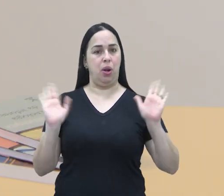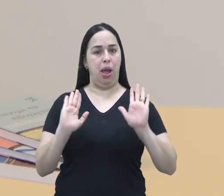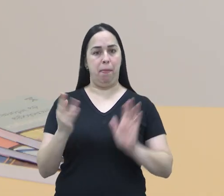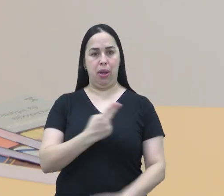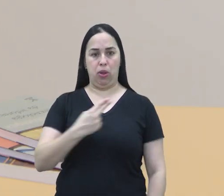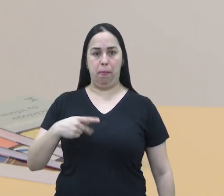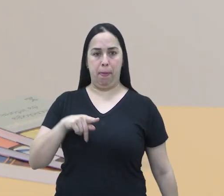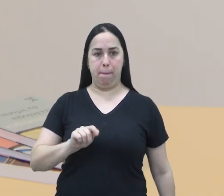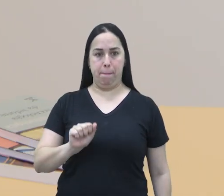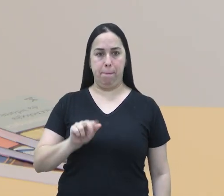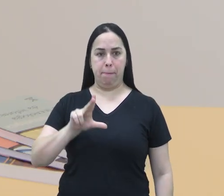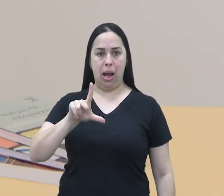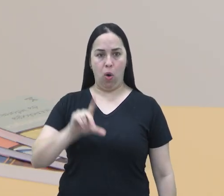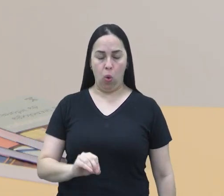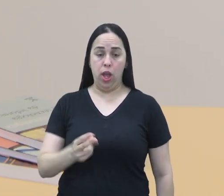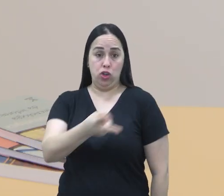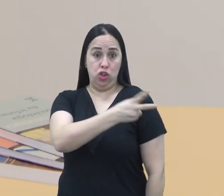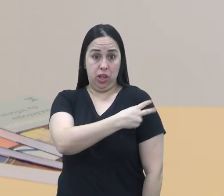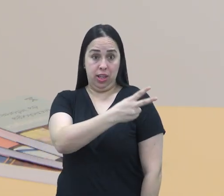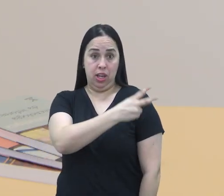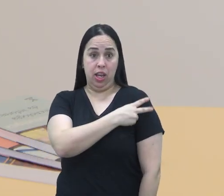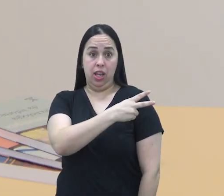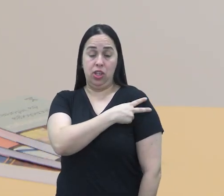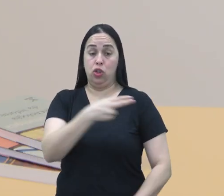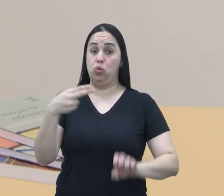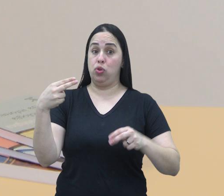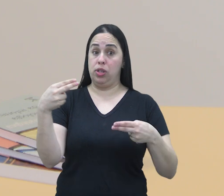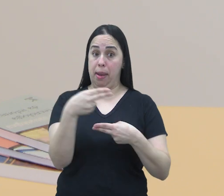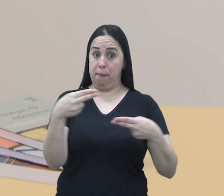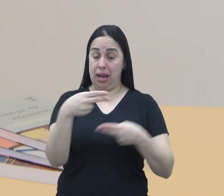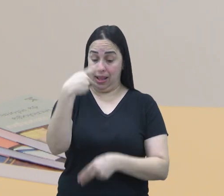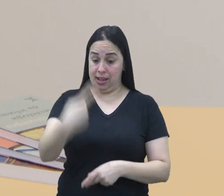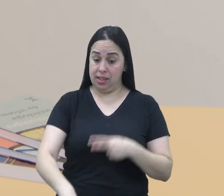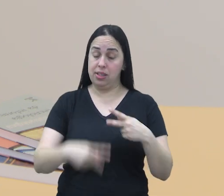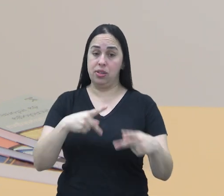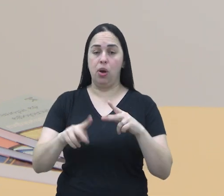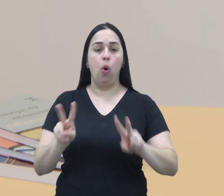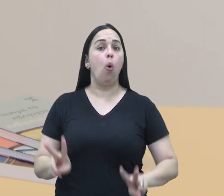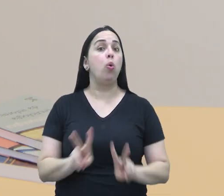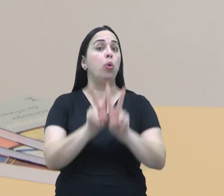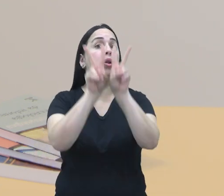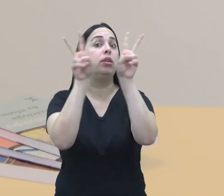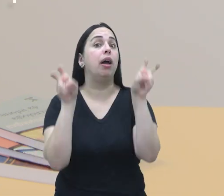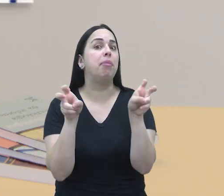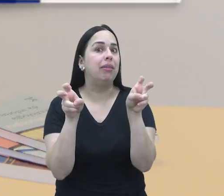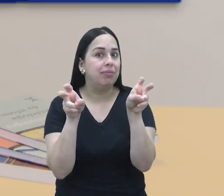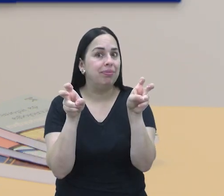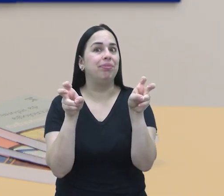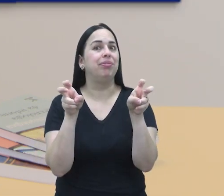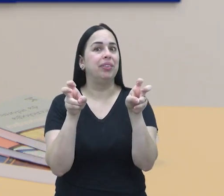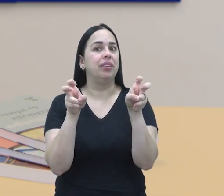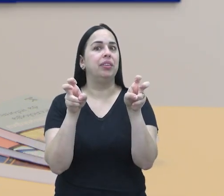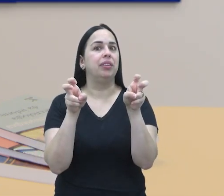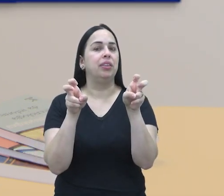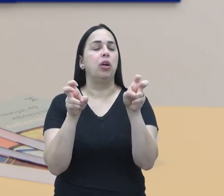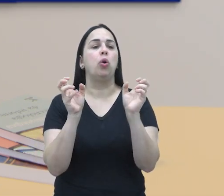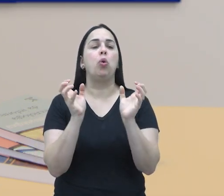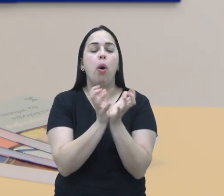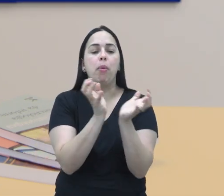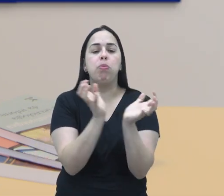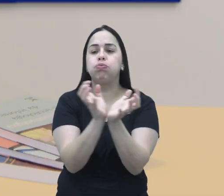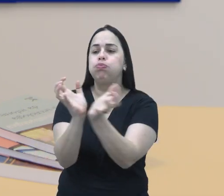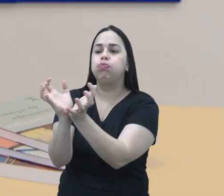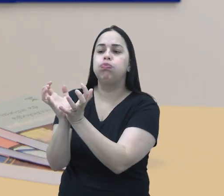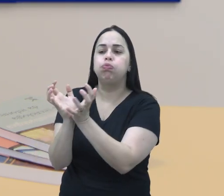Olá, eu sou Paulo Sereda, gerente regional do Sebrae para a região de São José dos Campos. O tema hoje é como engajar